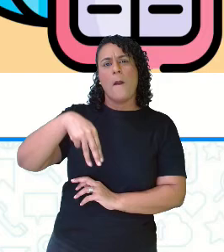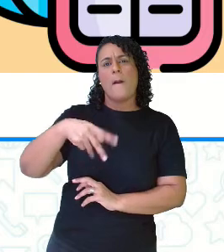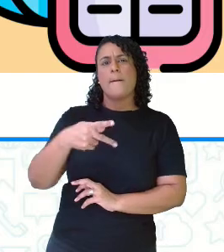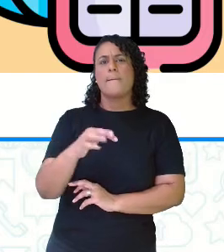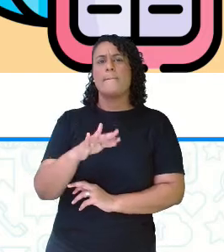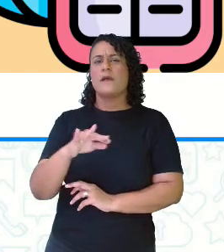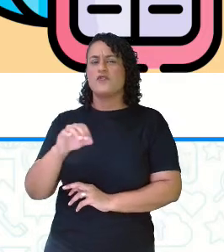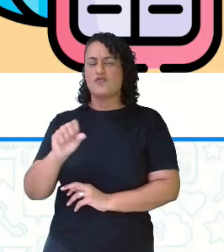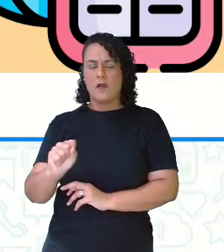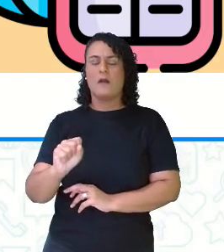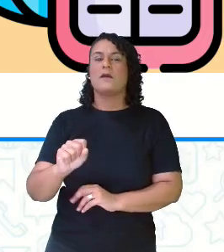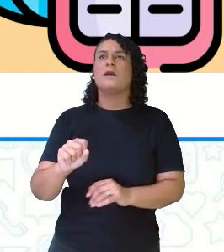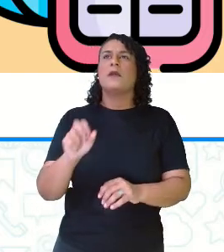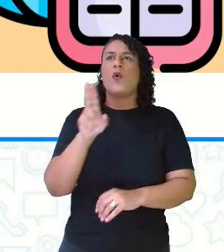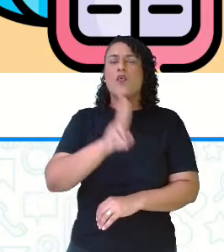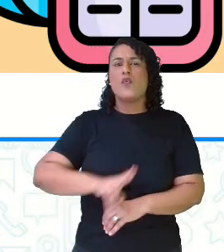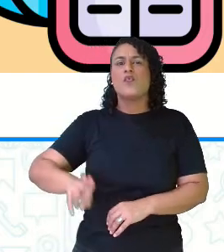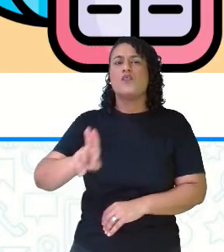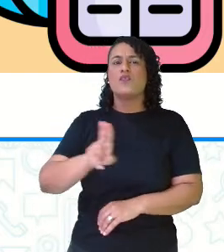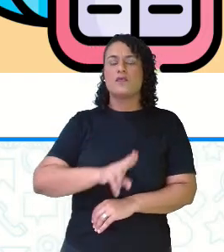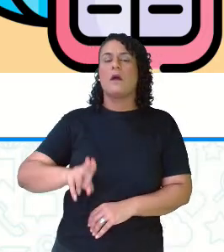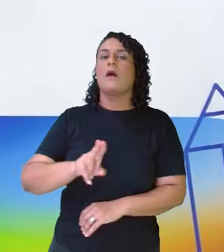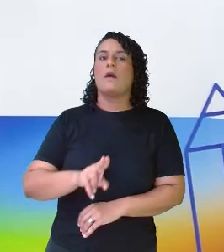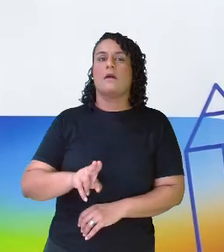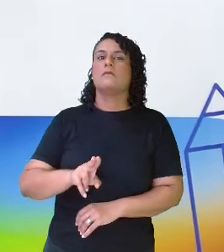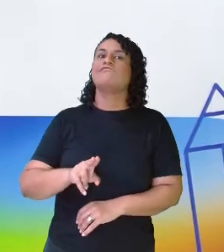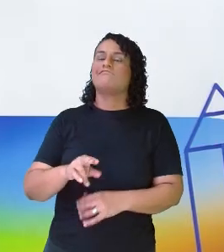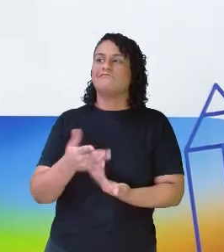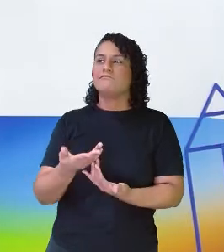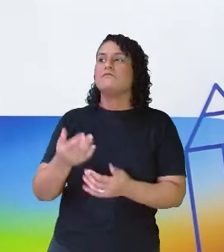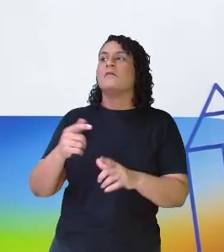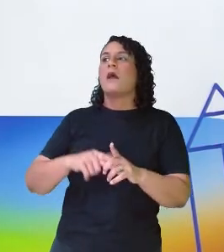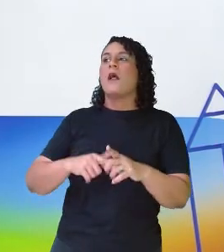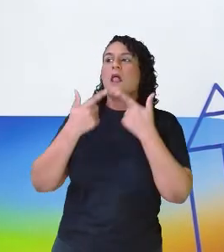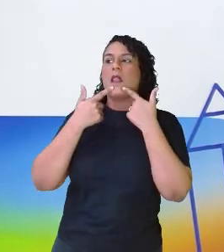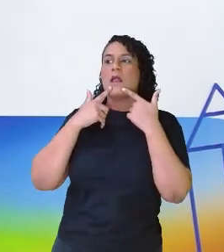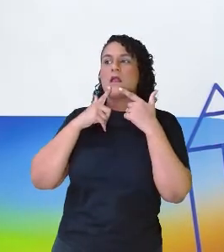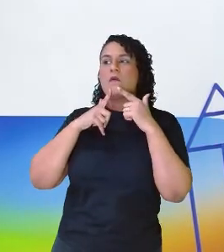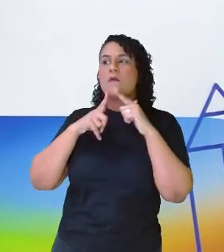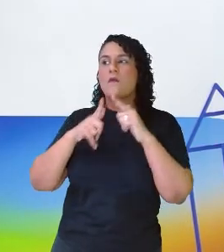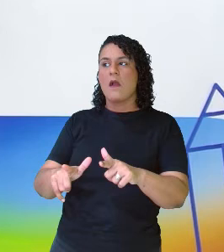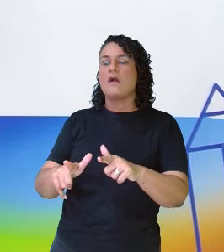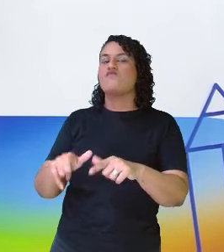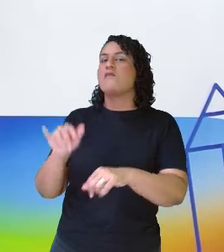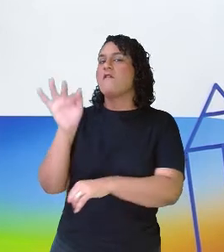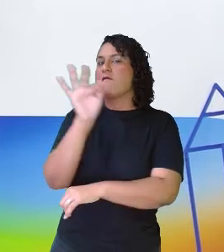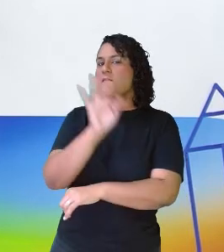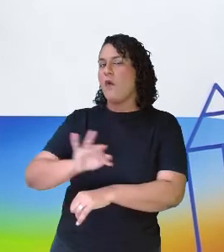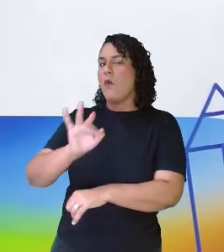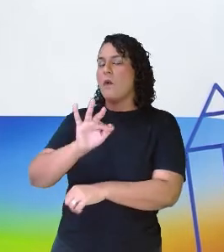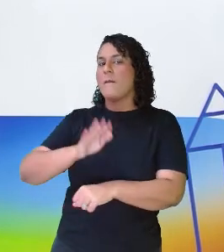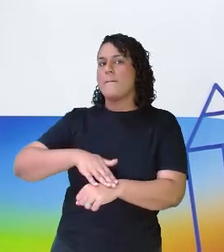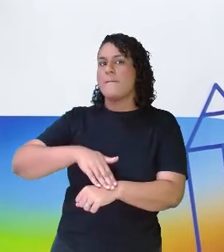linguagem mais formal. O que isso quer dizer que ele é impessoal? Ele traz os fatos, gente. Ele é quase uma